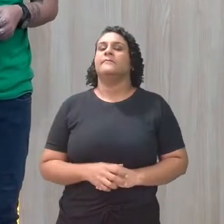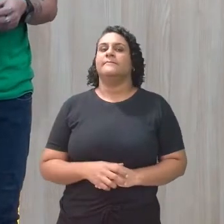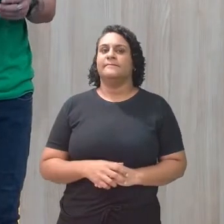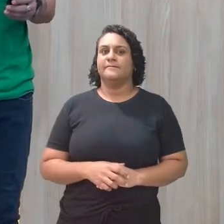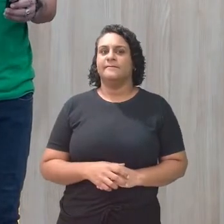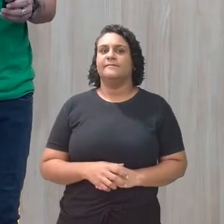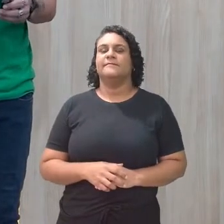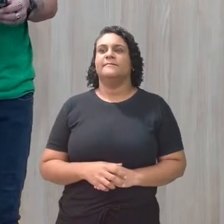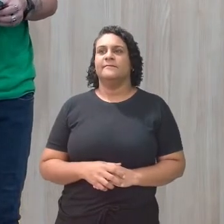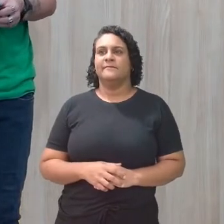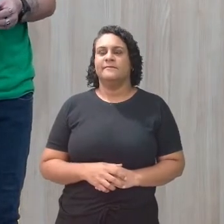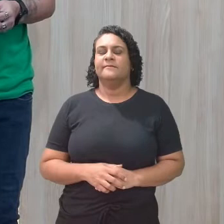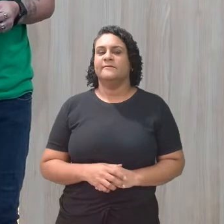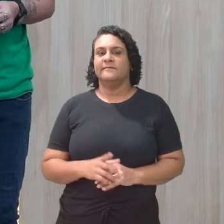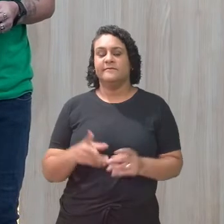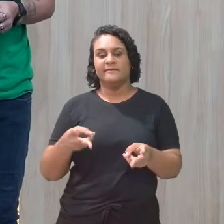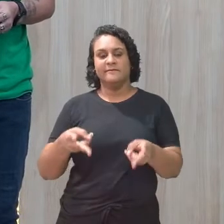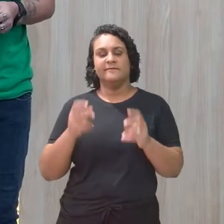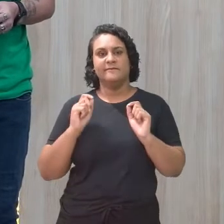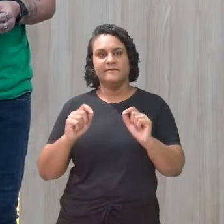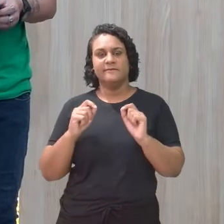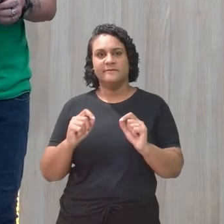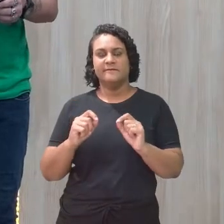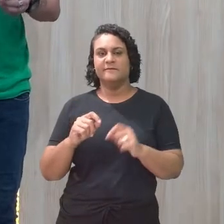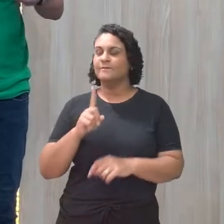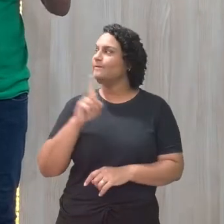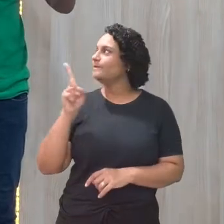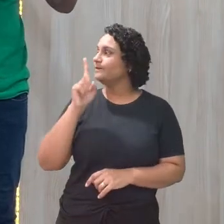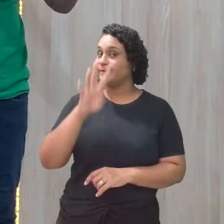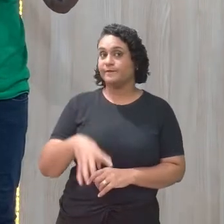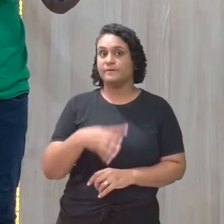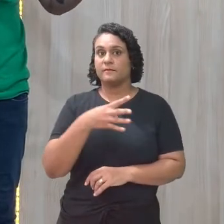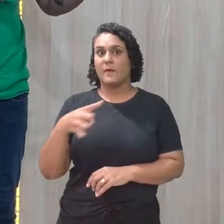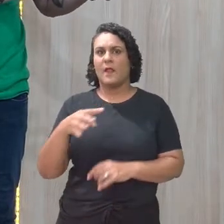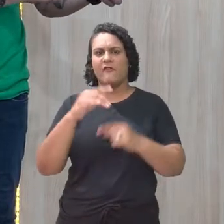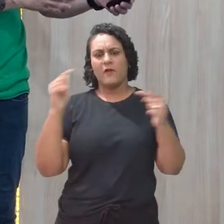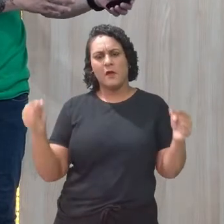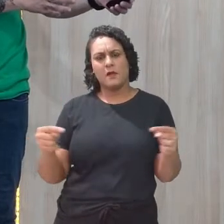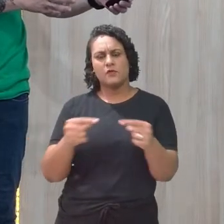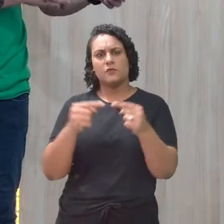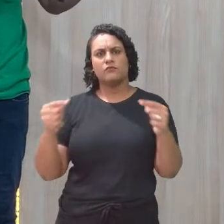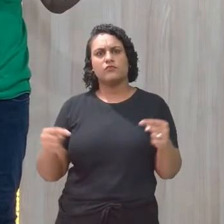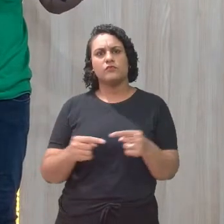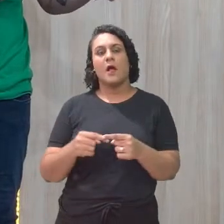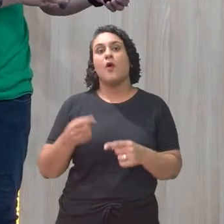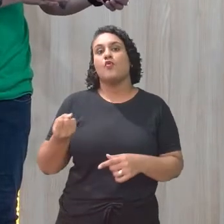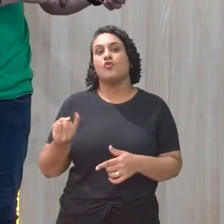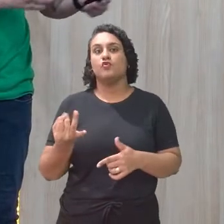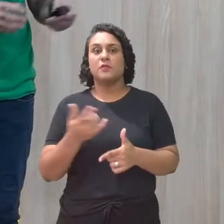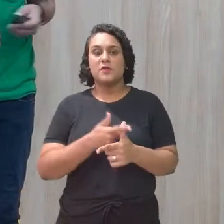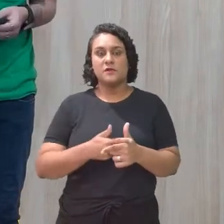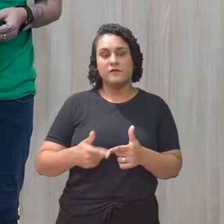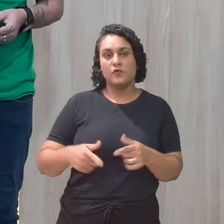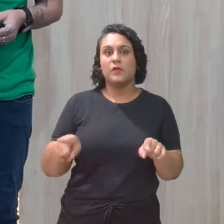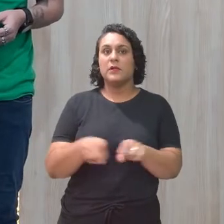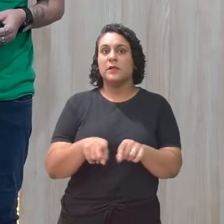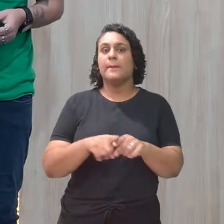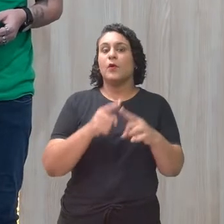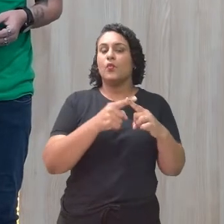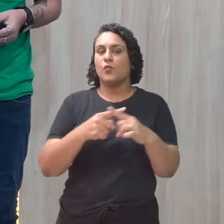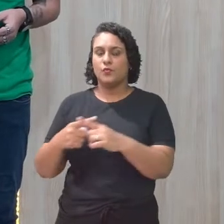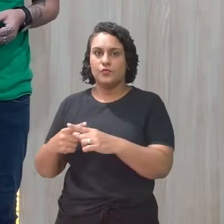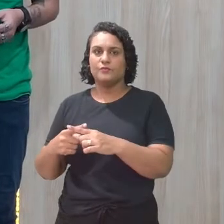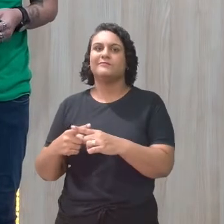gente vai perceber que a partir dessa lista aí, a gente vai relacionar com os divisores e com os múltiplos que a gente estudou